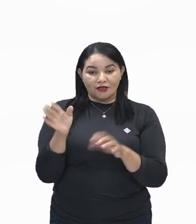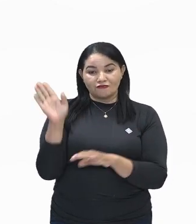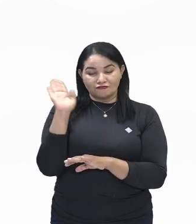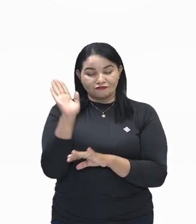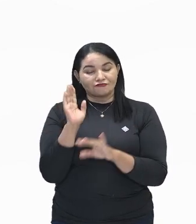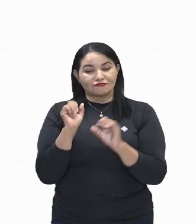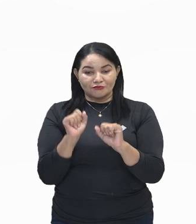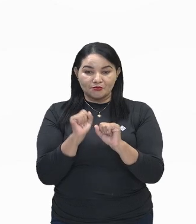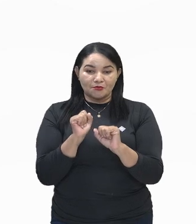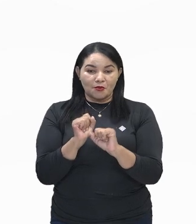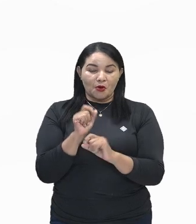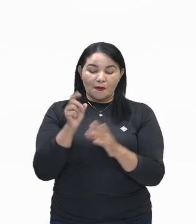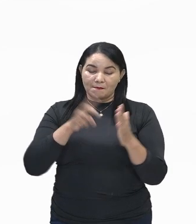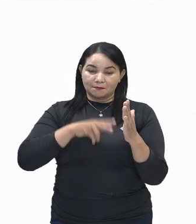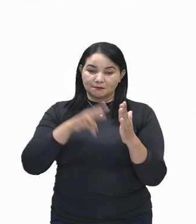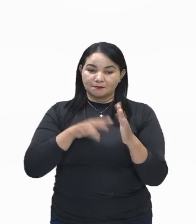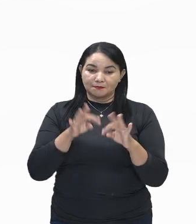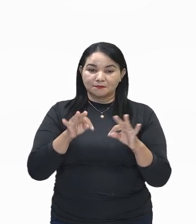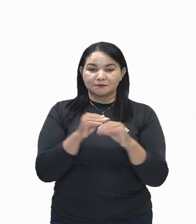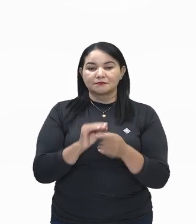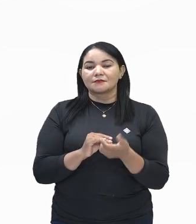Mas o que são direitos políticos, então?